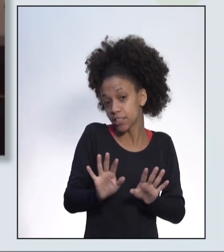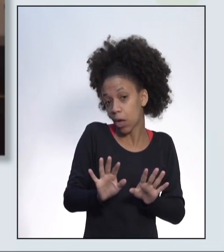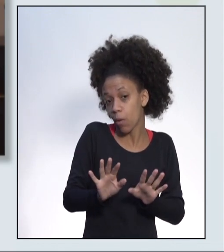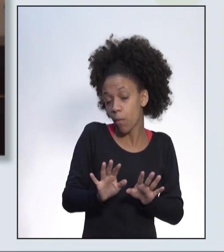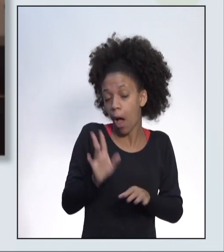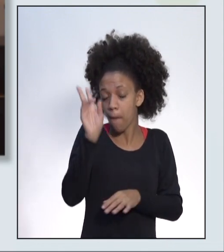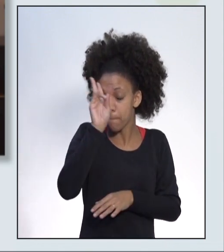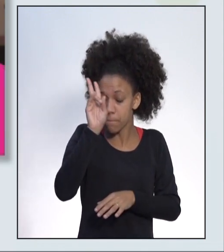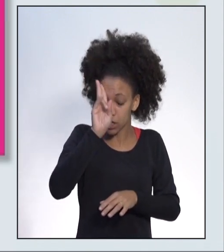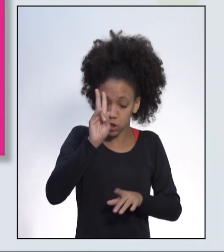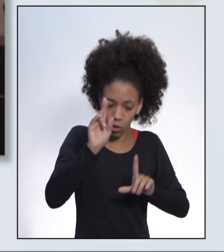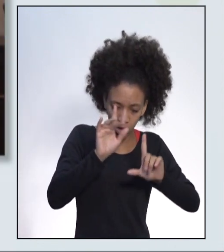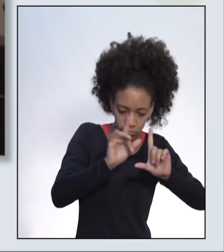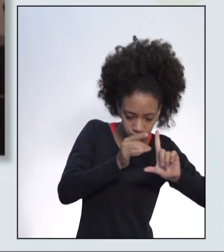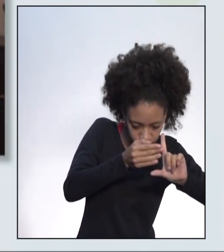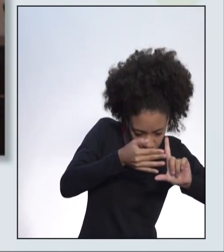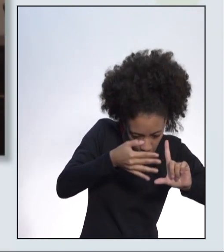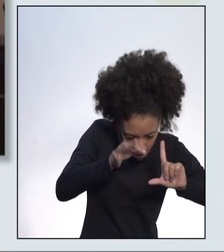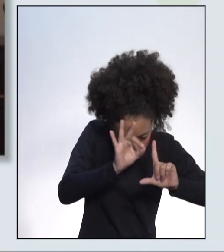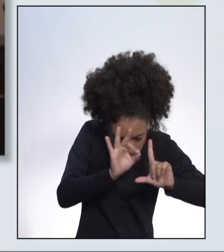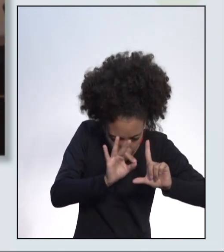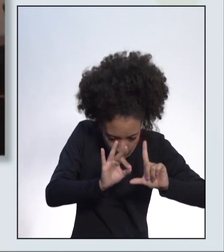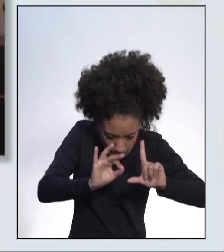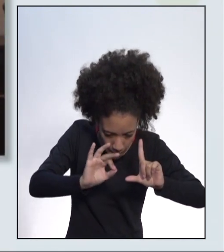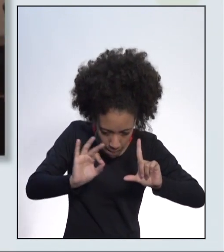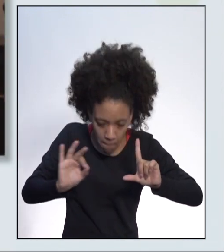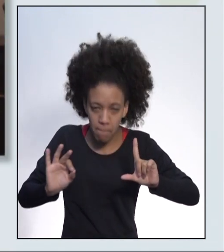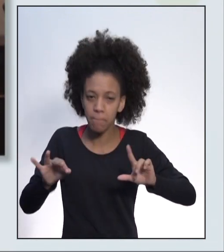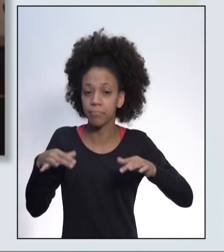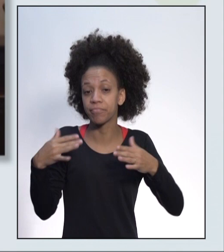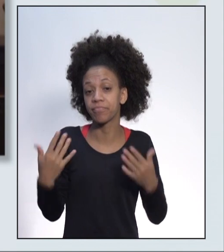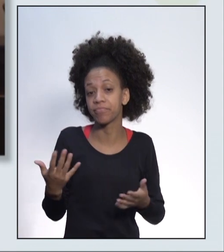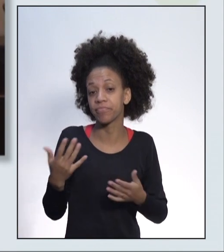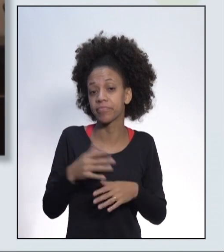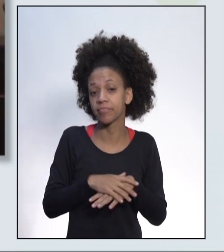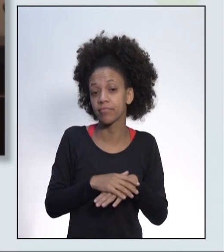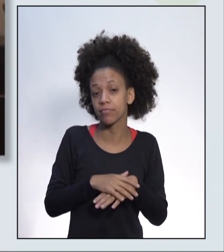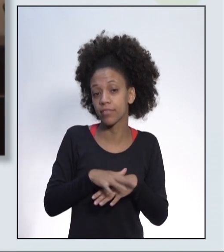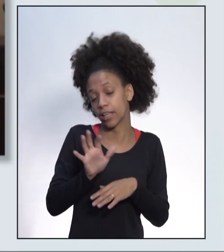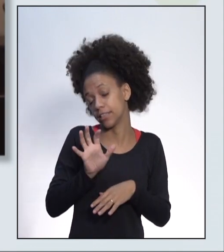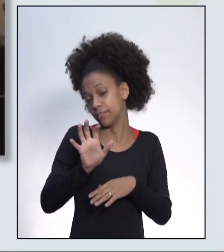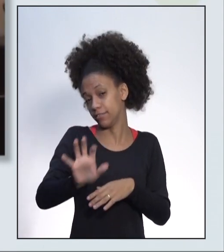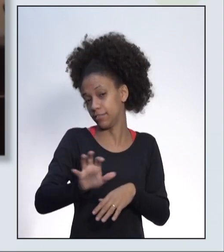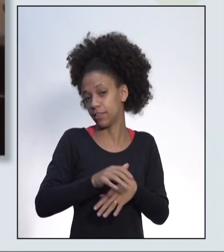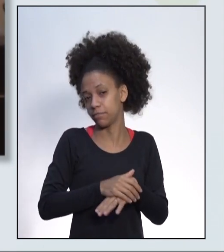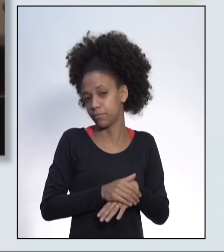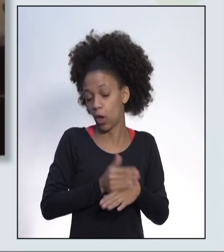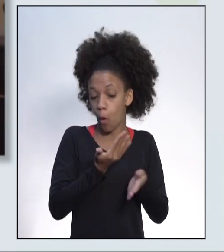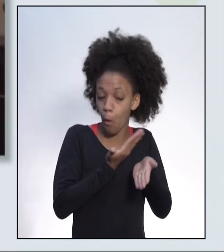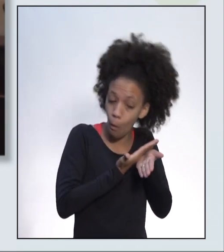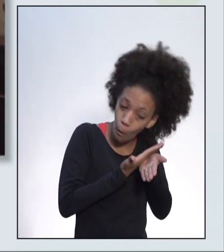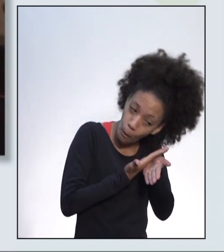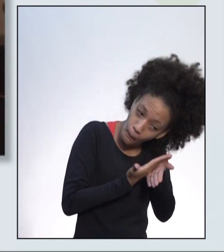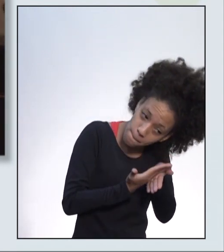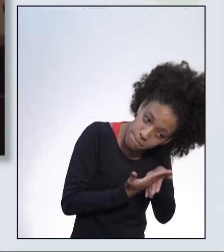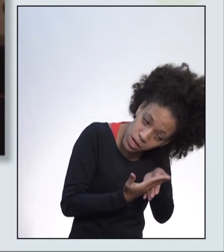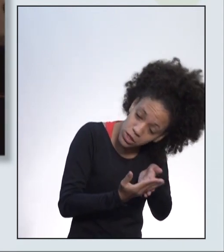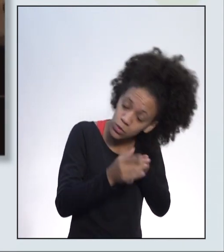história em quadrinhos. E aqui tá o começo do meu